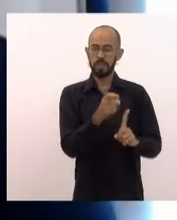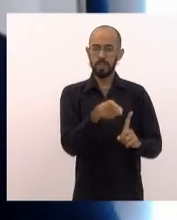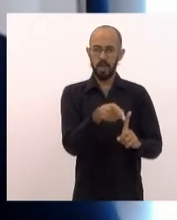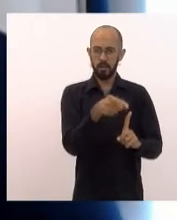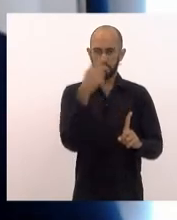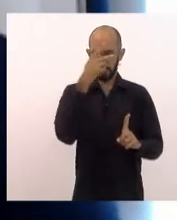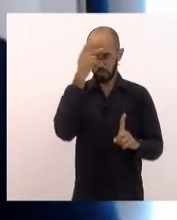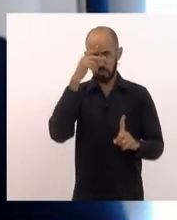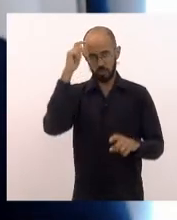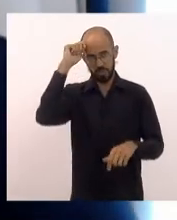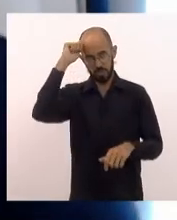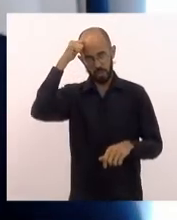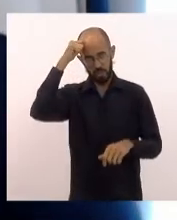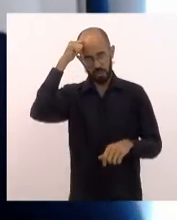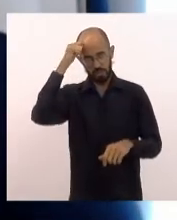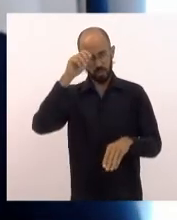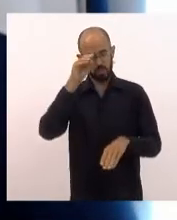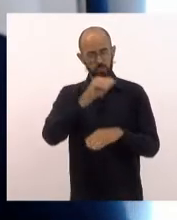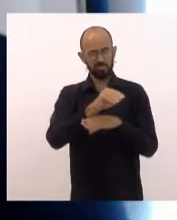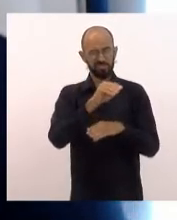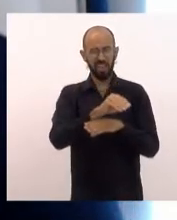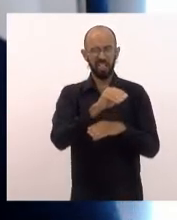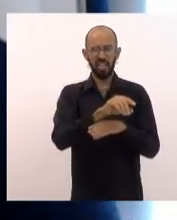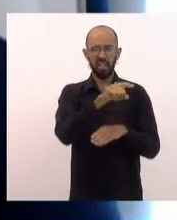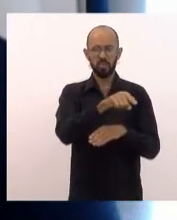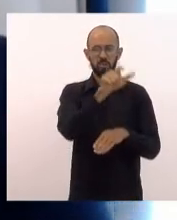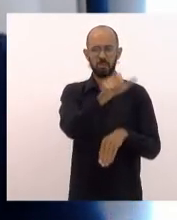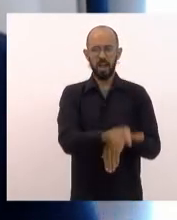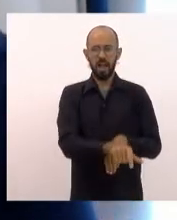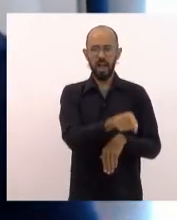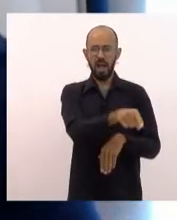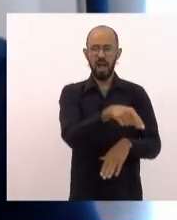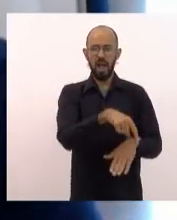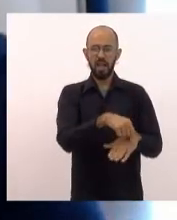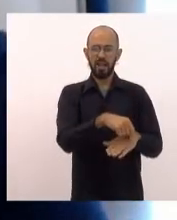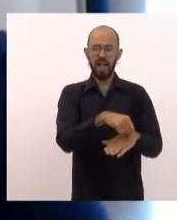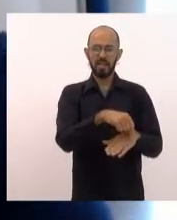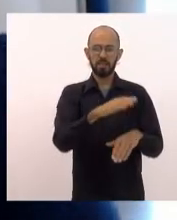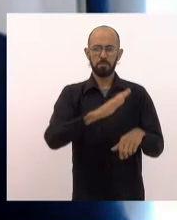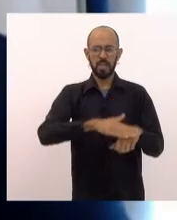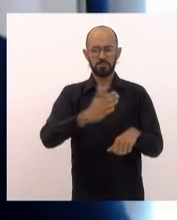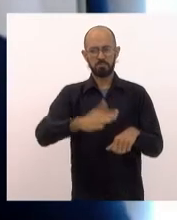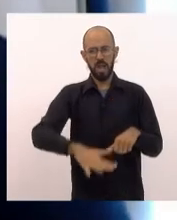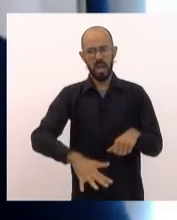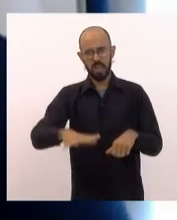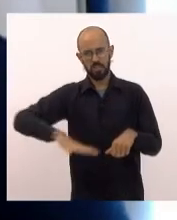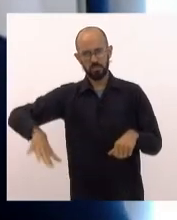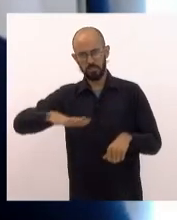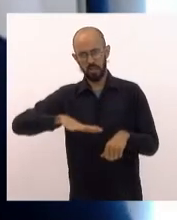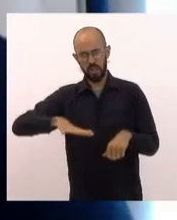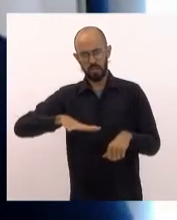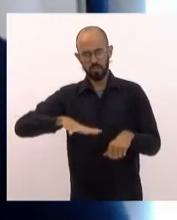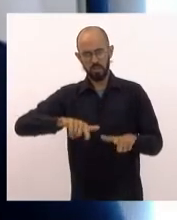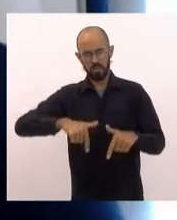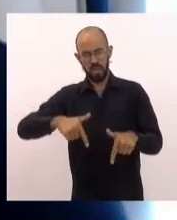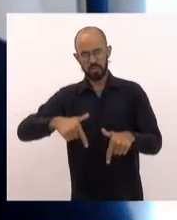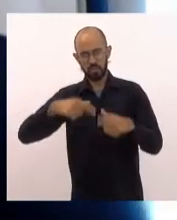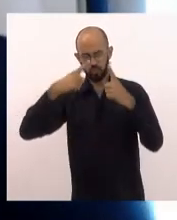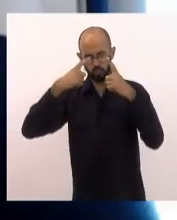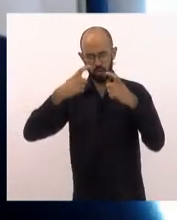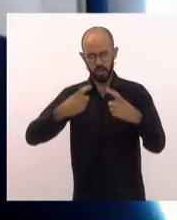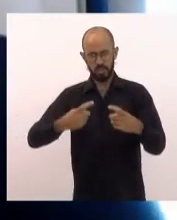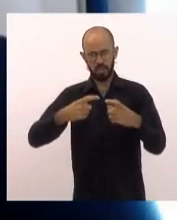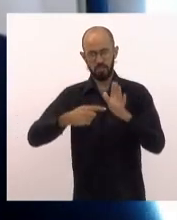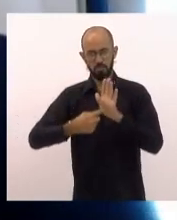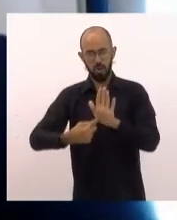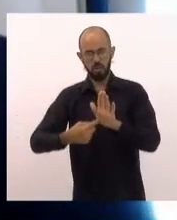continue sendo tratada como a carne mais barata do mercado. Esse ato de violência é um ato que mostra muito da sociedade que